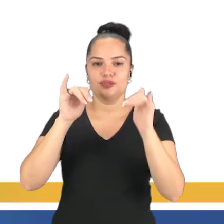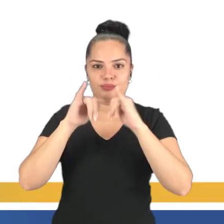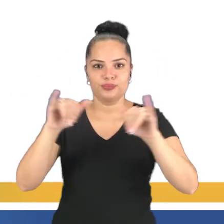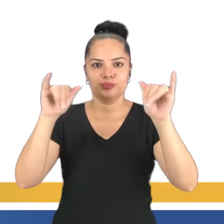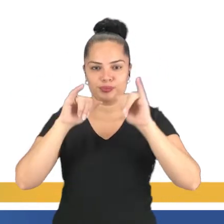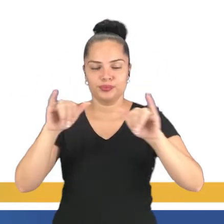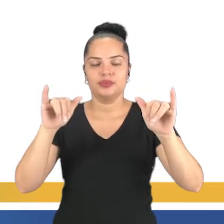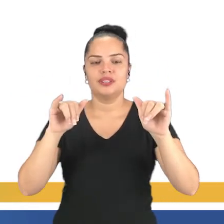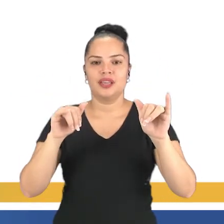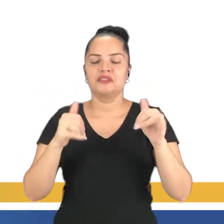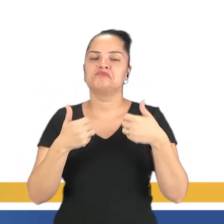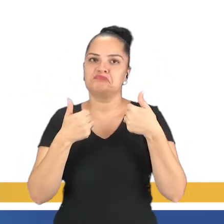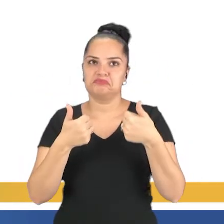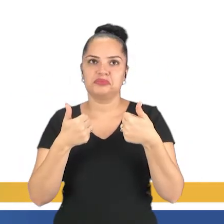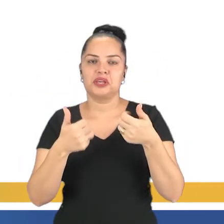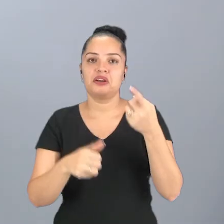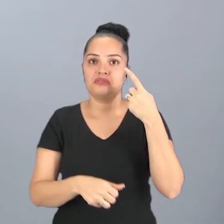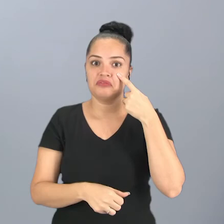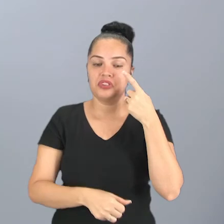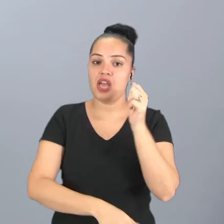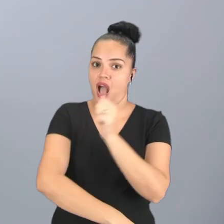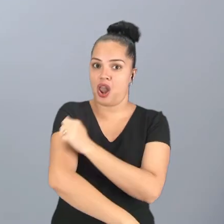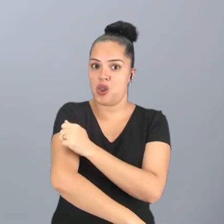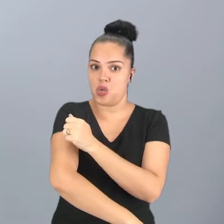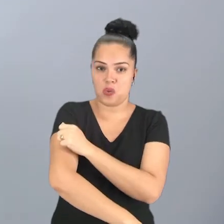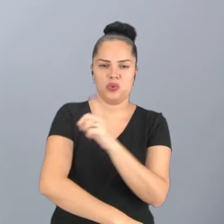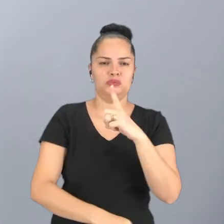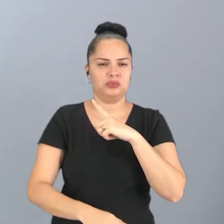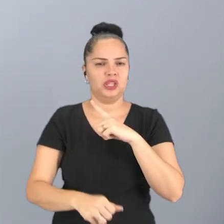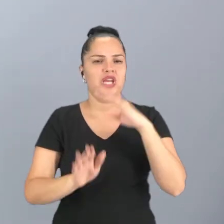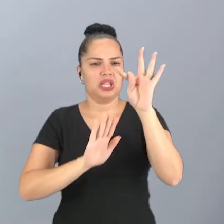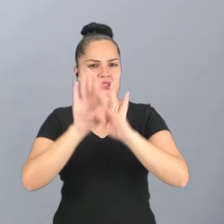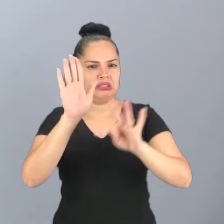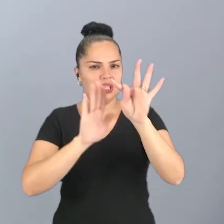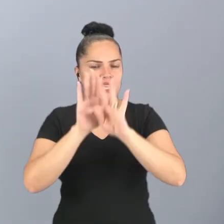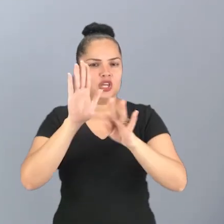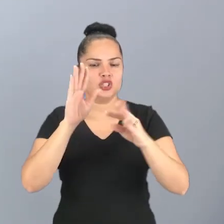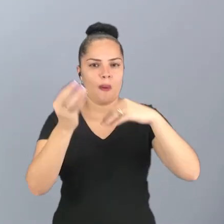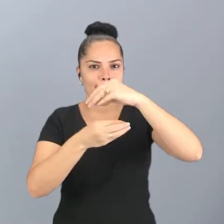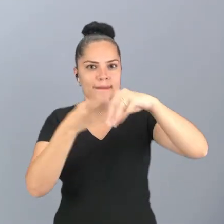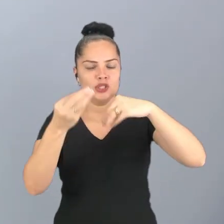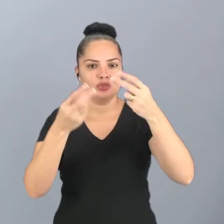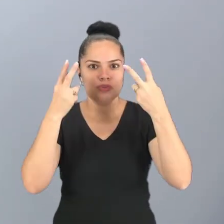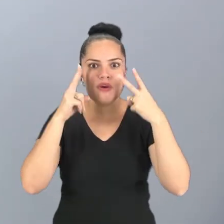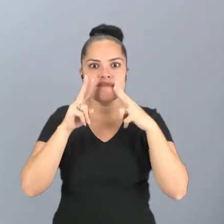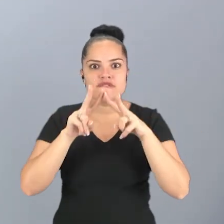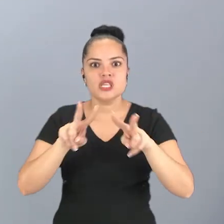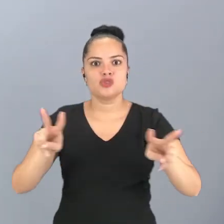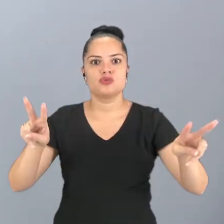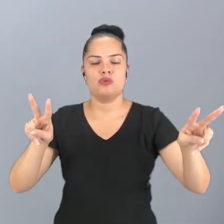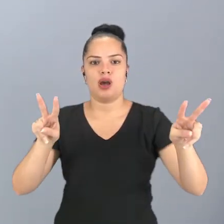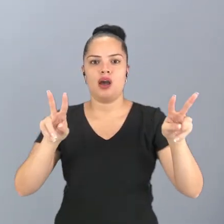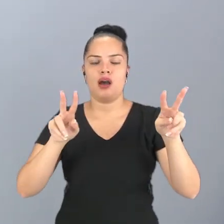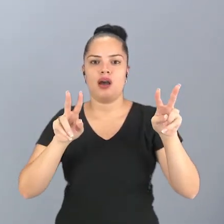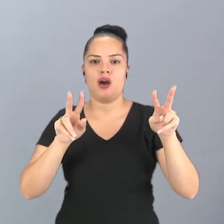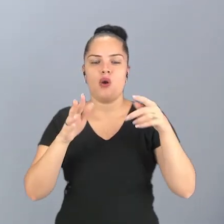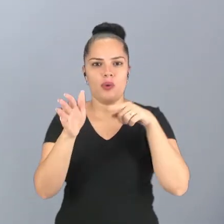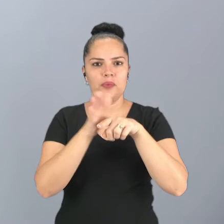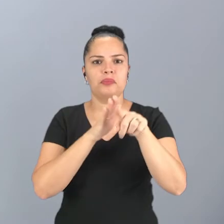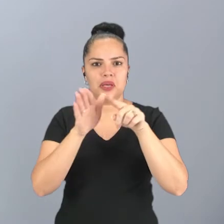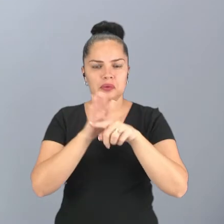bem interessante. Então você, aluno, quando você tiver um texto que mistura a linguagem verbal com a visual ela deve ser